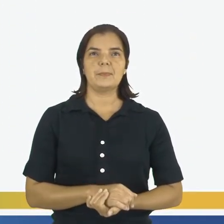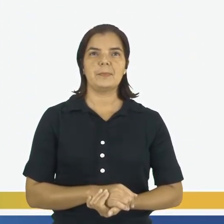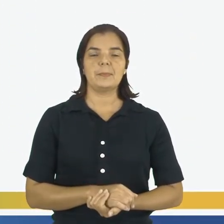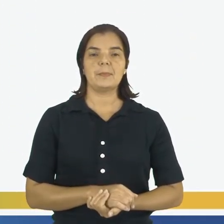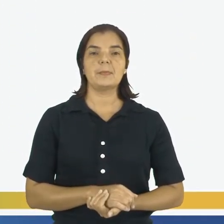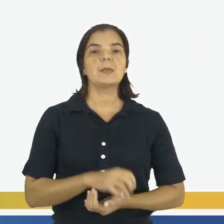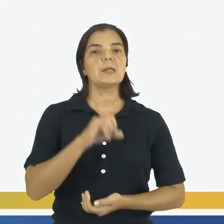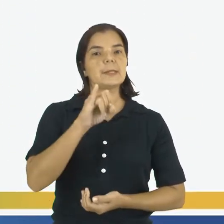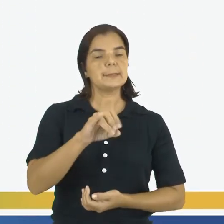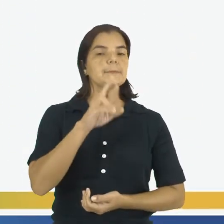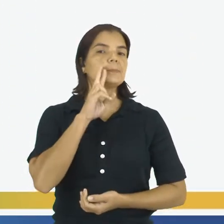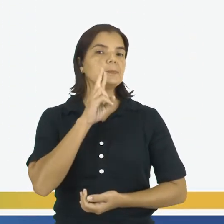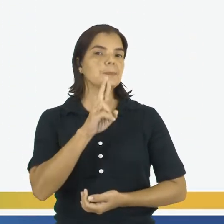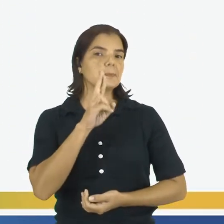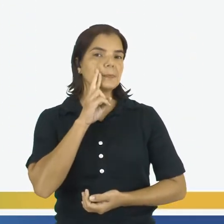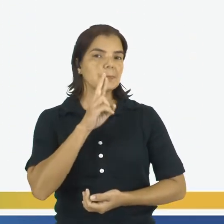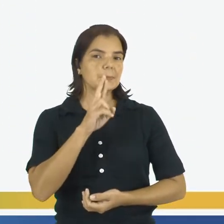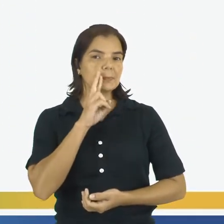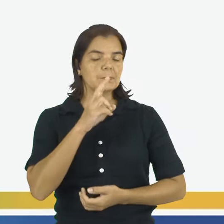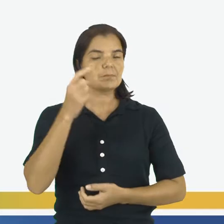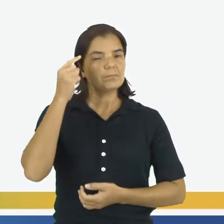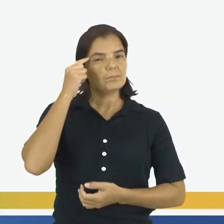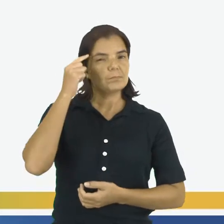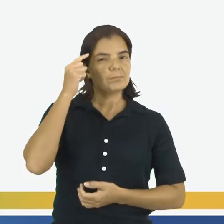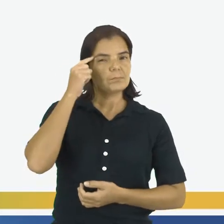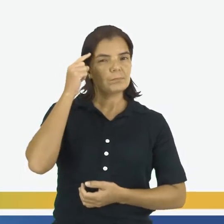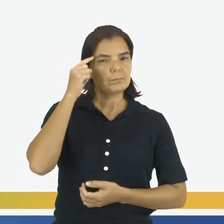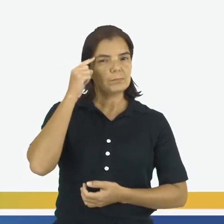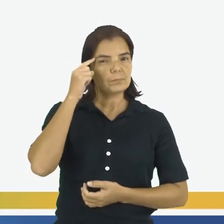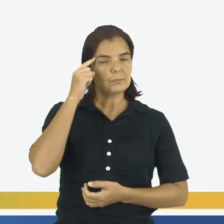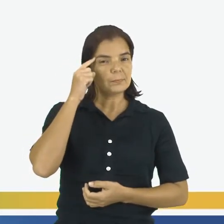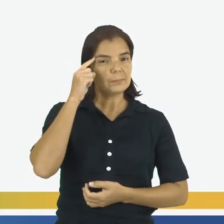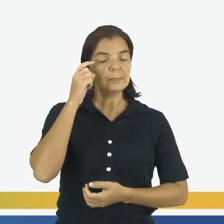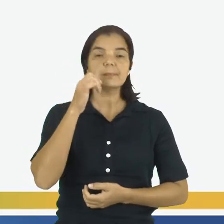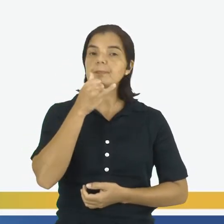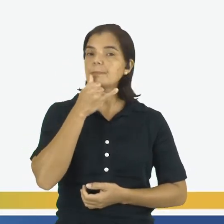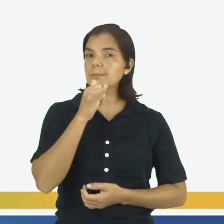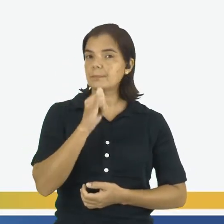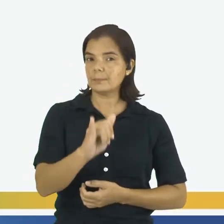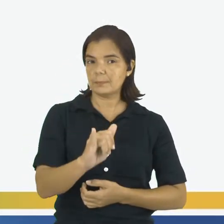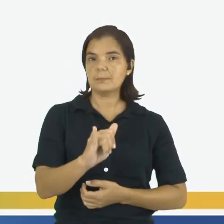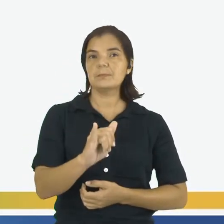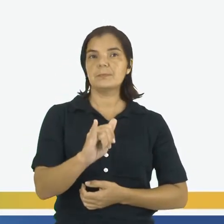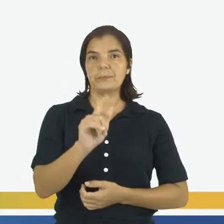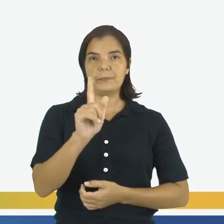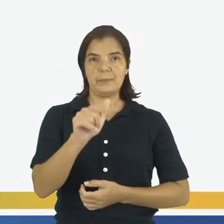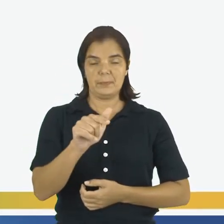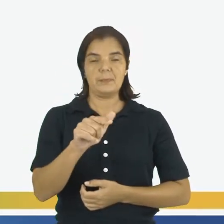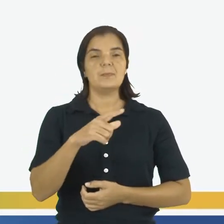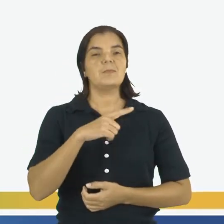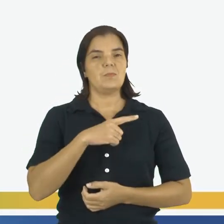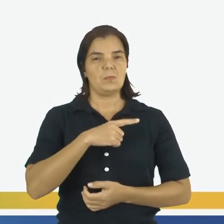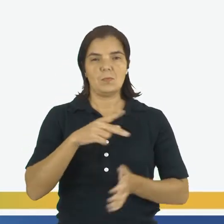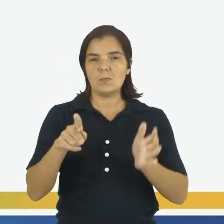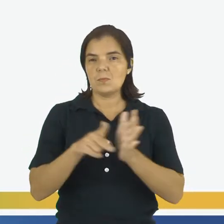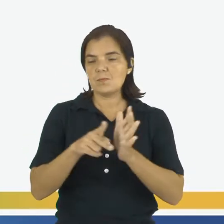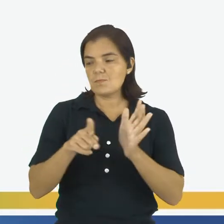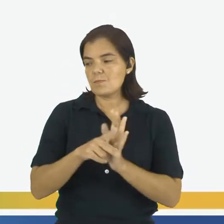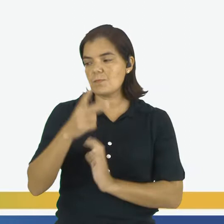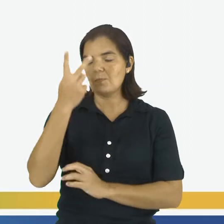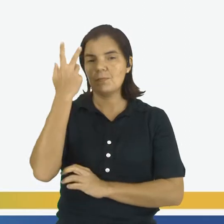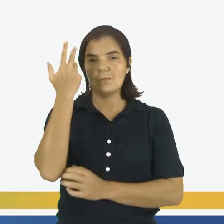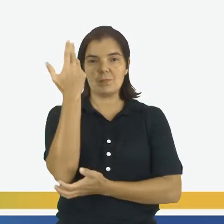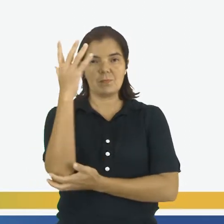Bom, se você pensou que a energia renovável é aquela que vem de recursos